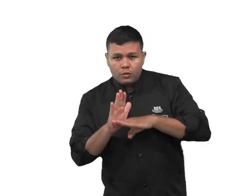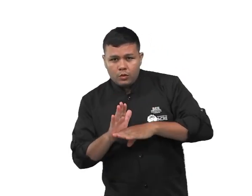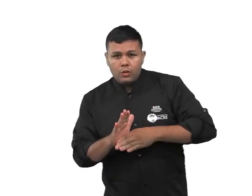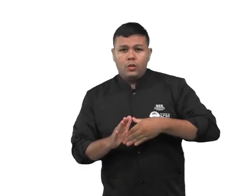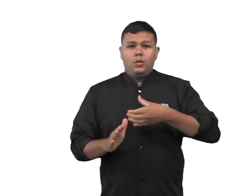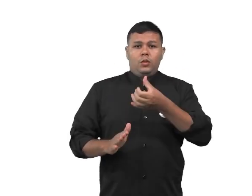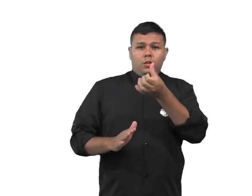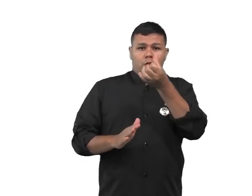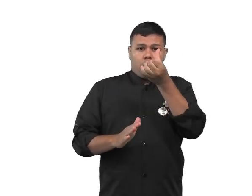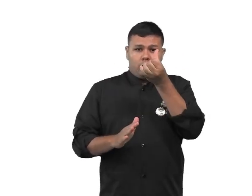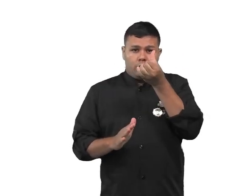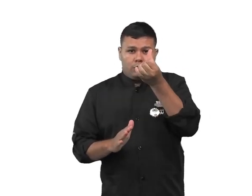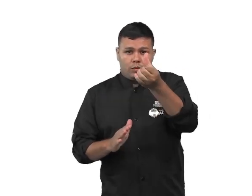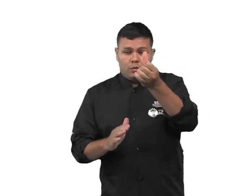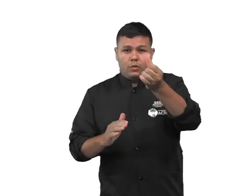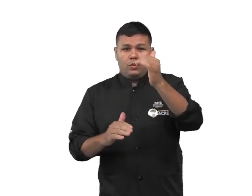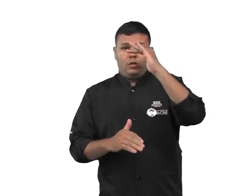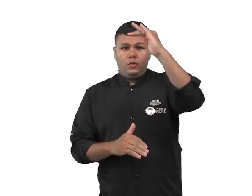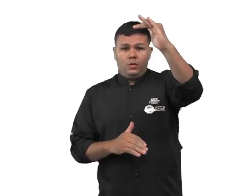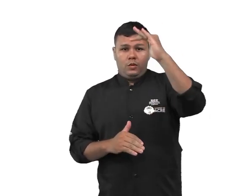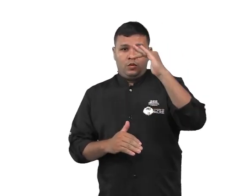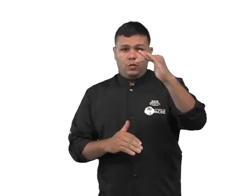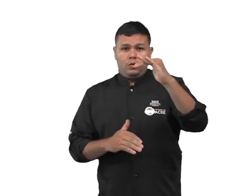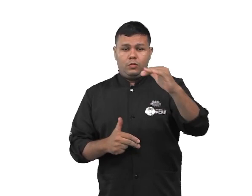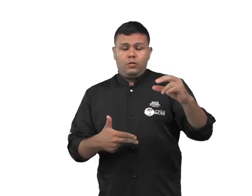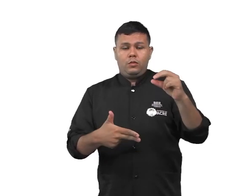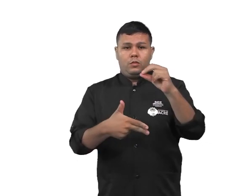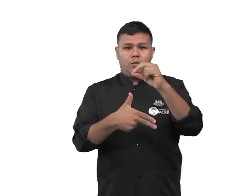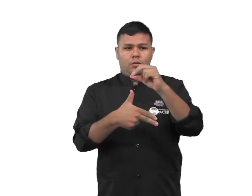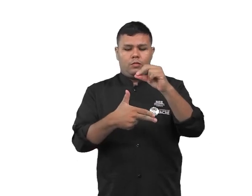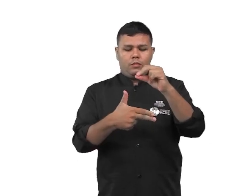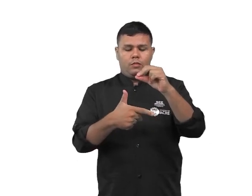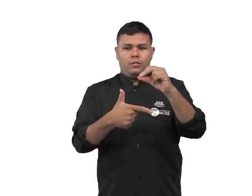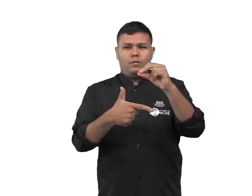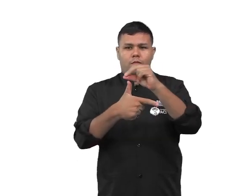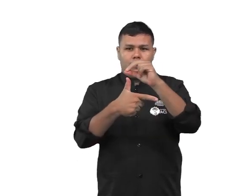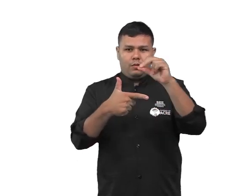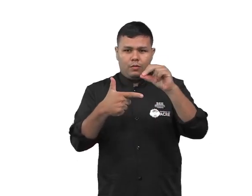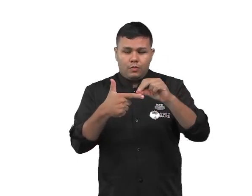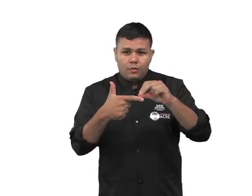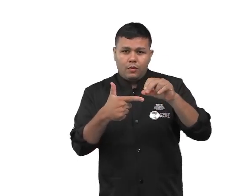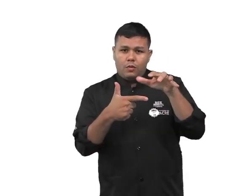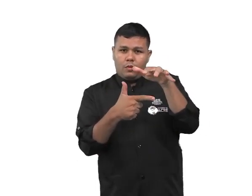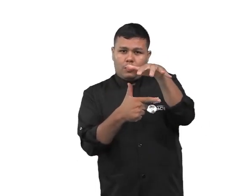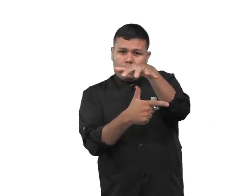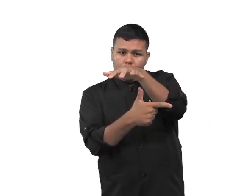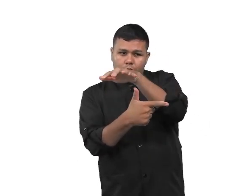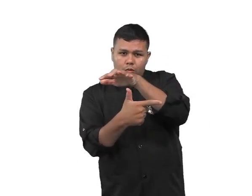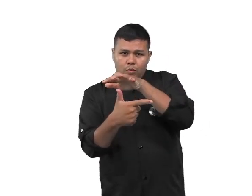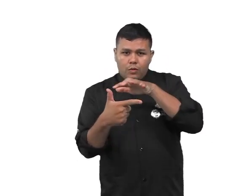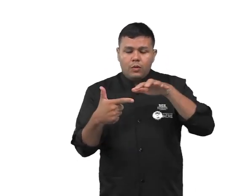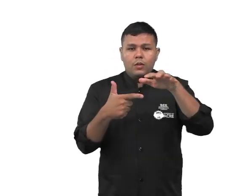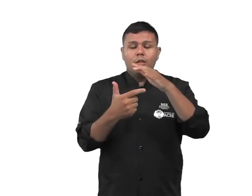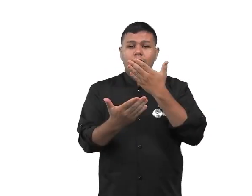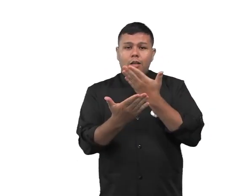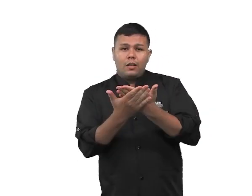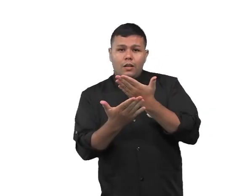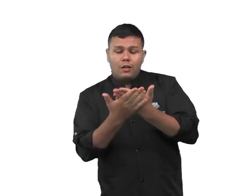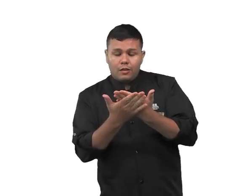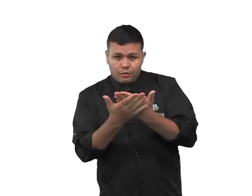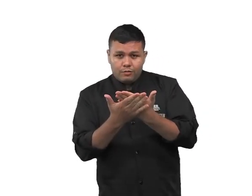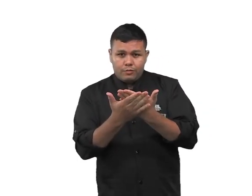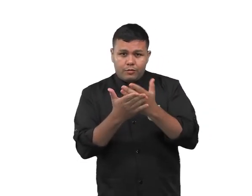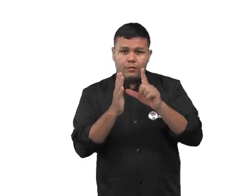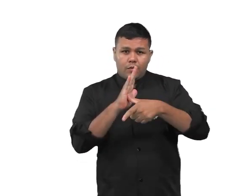ó, na ordem de hierarquia, a geometria espacial. Vamos lá, vamos entender direitinho. Na aula anterior, a gente viu um pouquinho de